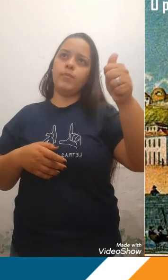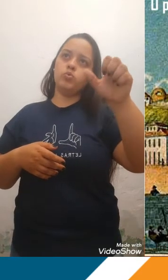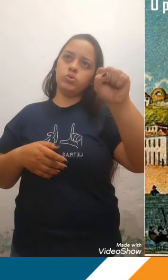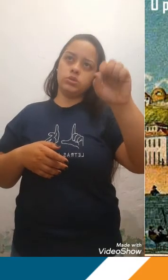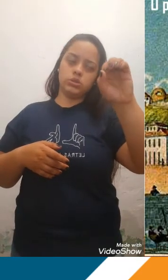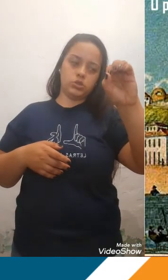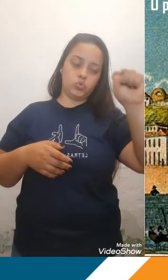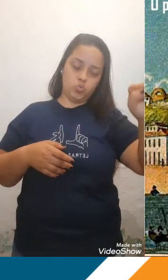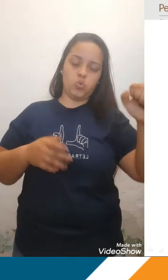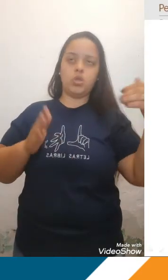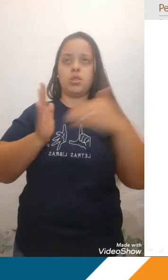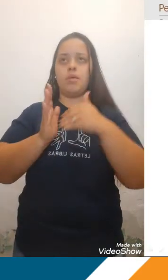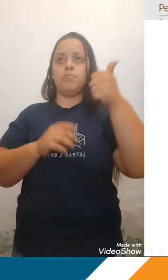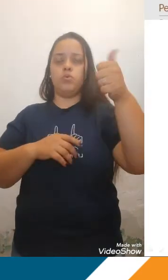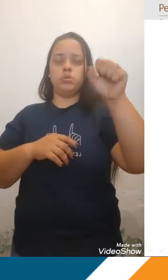a 1821.